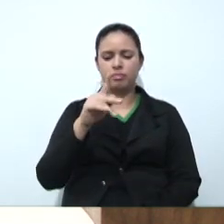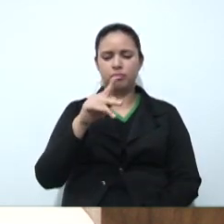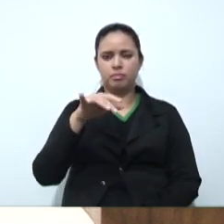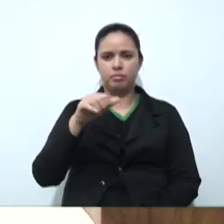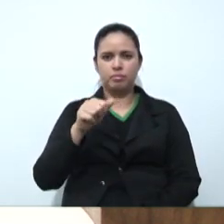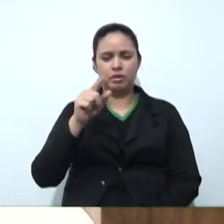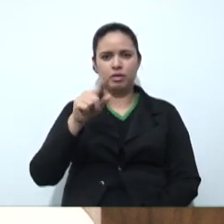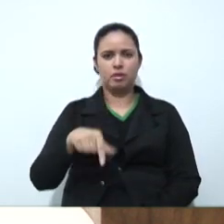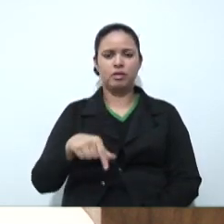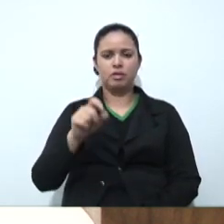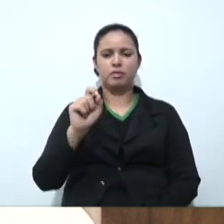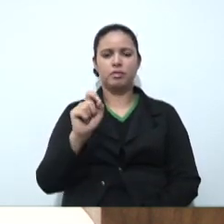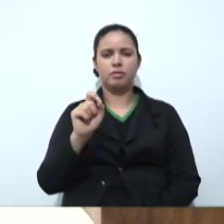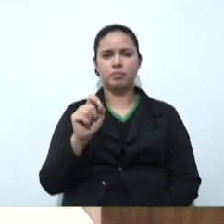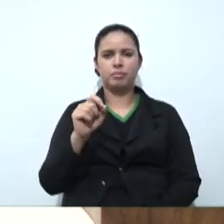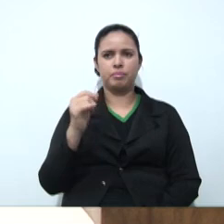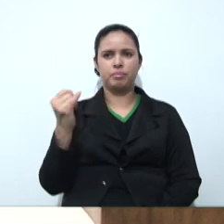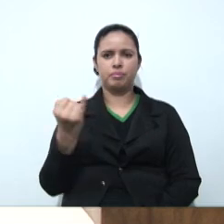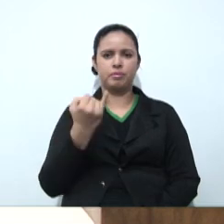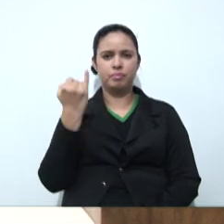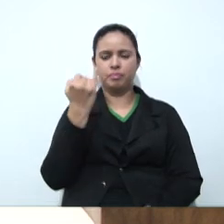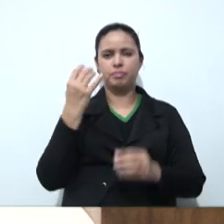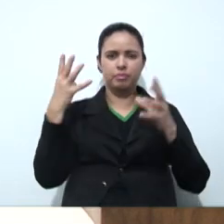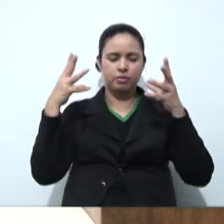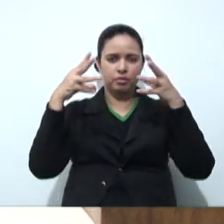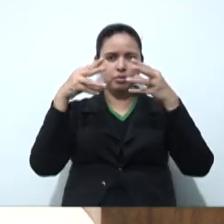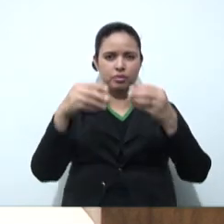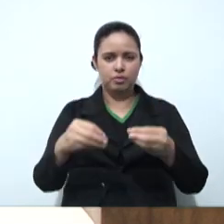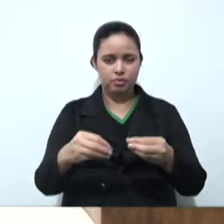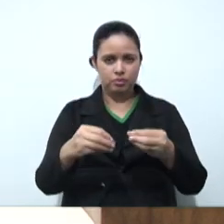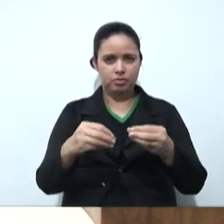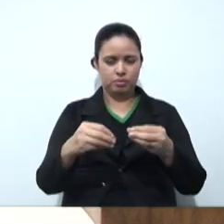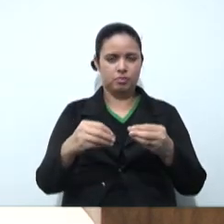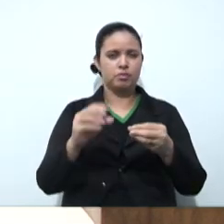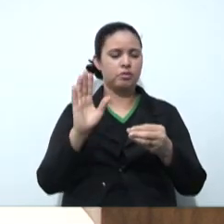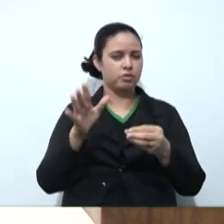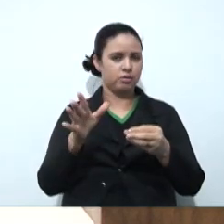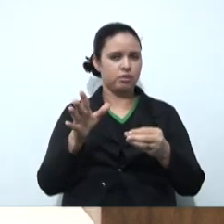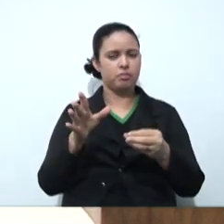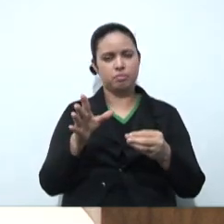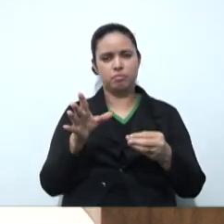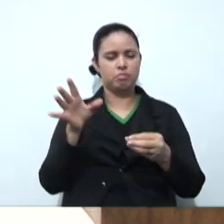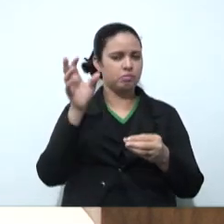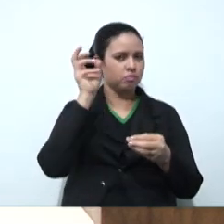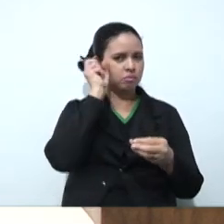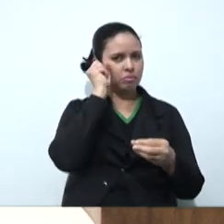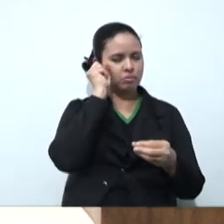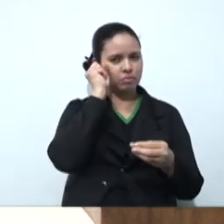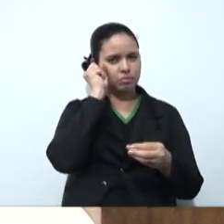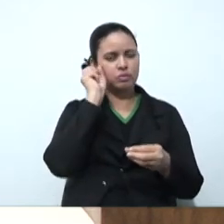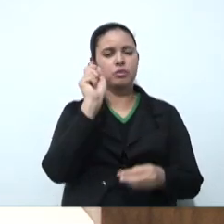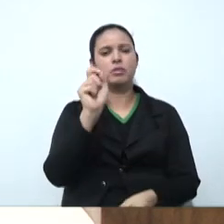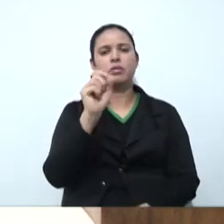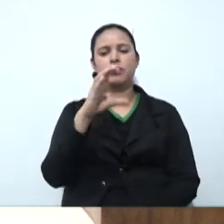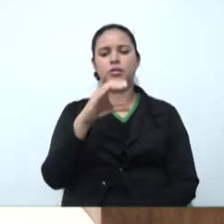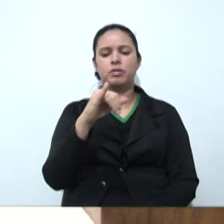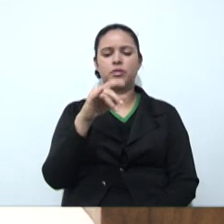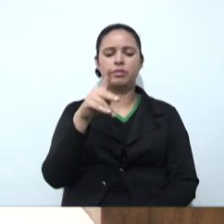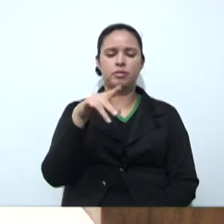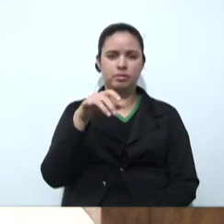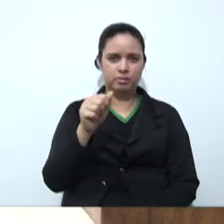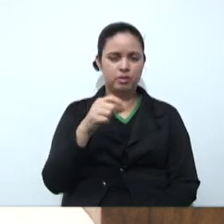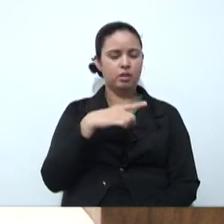uma questão fundamental para todos aqueles que um dia ouviram falar da CIPA. Então, neste caso, a gente